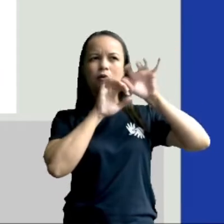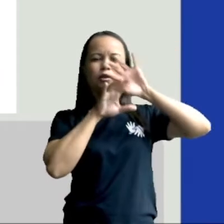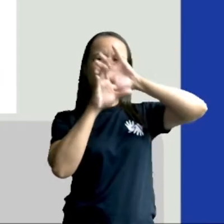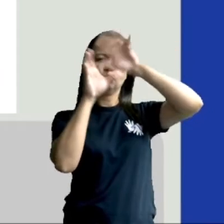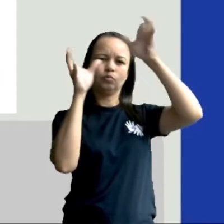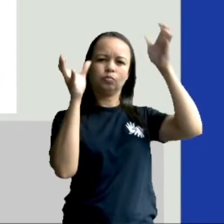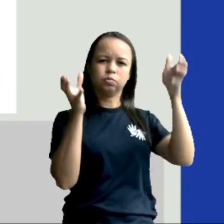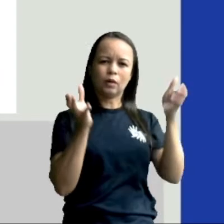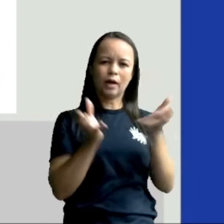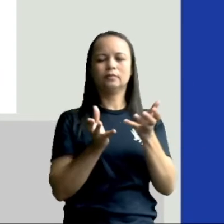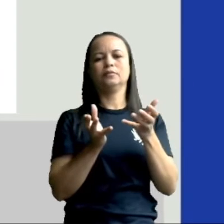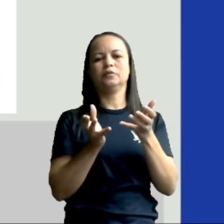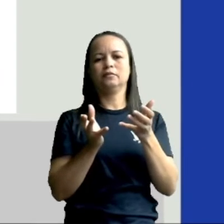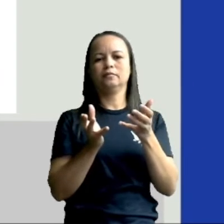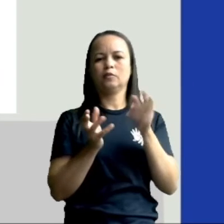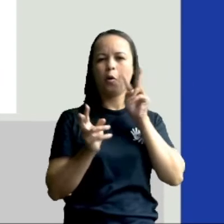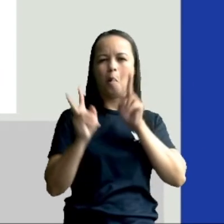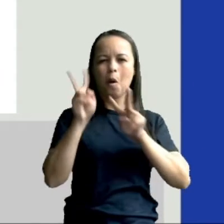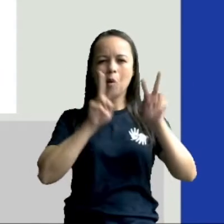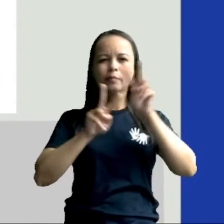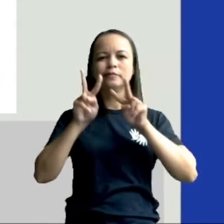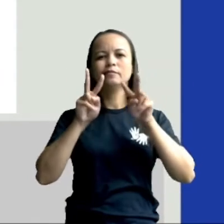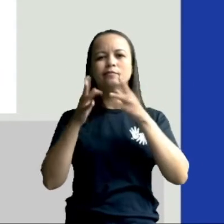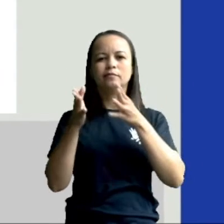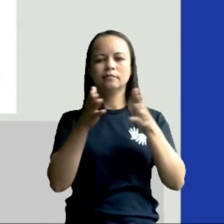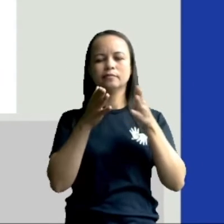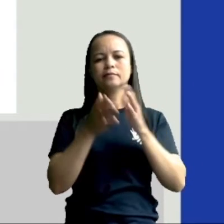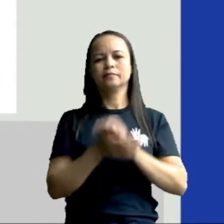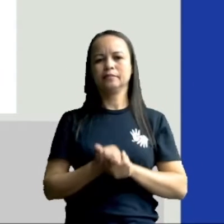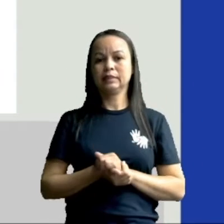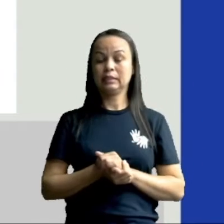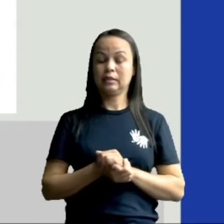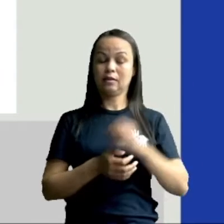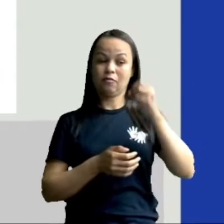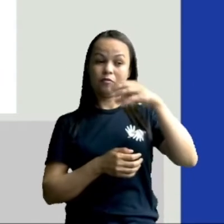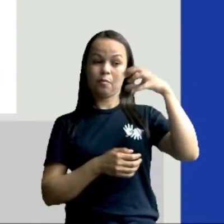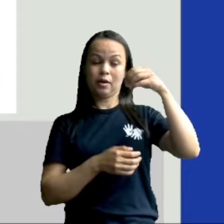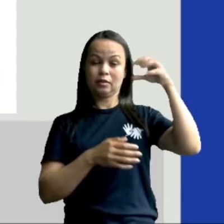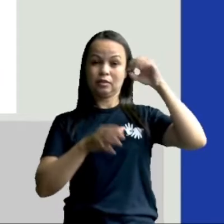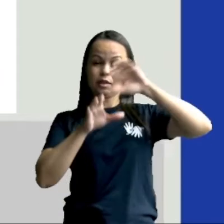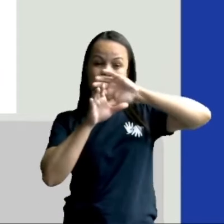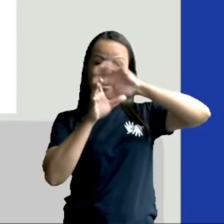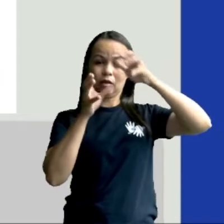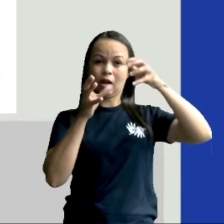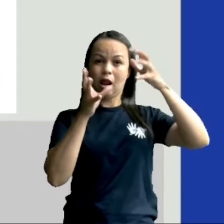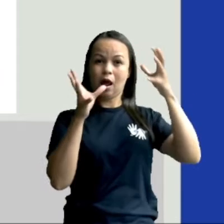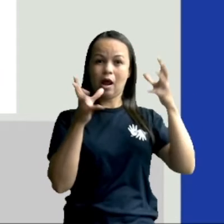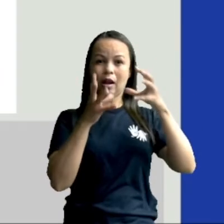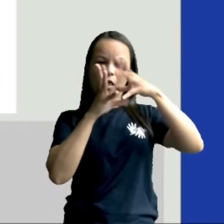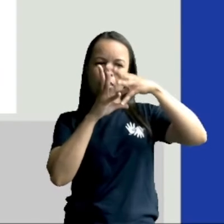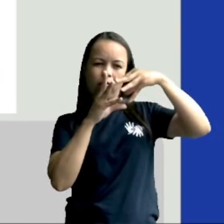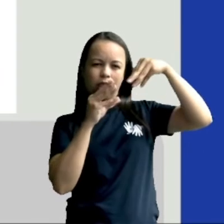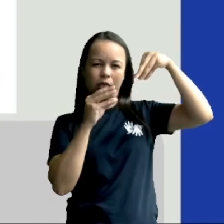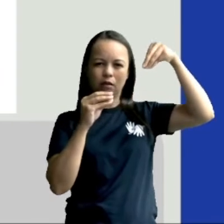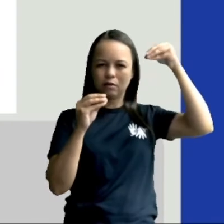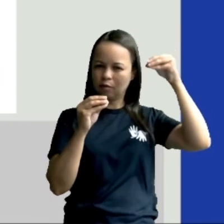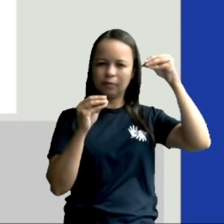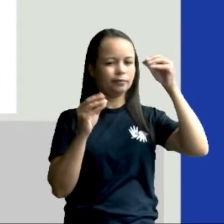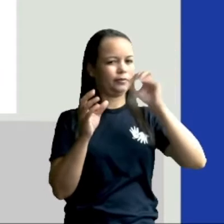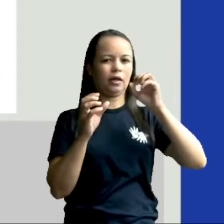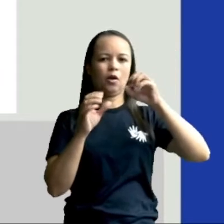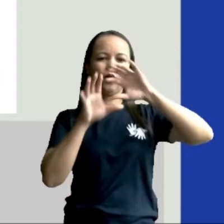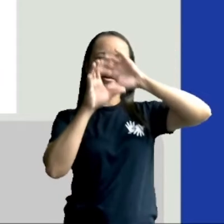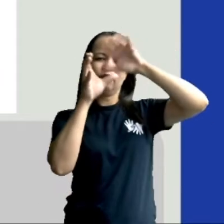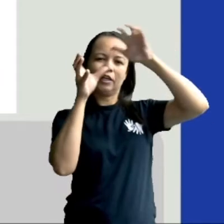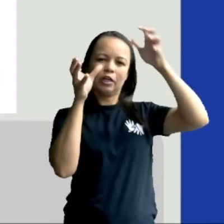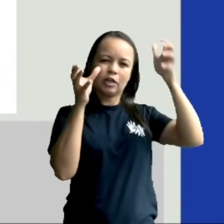na atmosfera. Essa fumaça ela vai para algum canto, minha gente. Ela simplesmente não some, não. Ela vai para algum lugar.